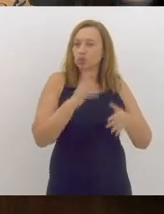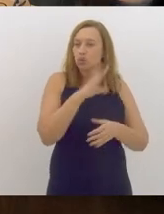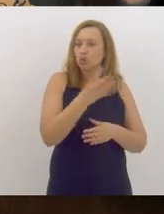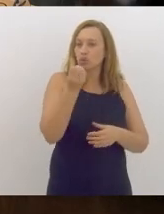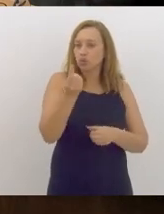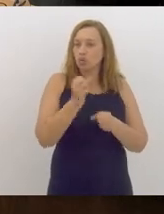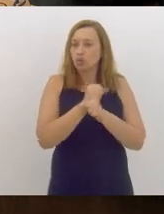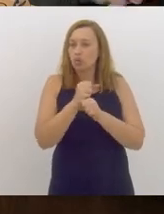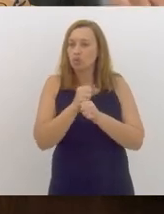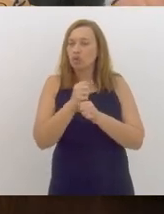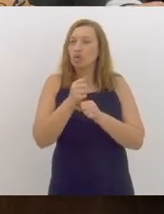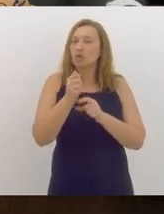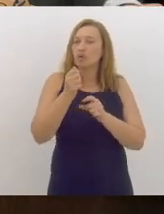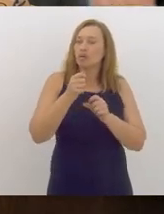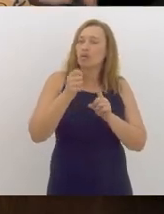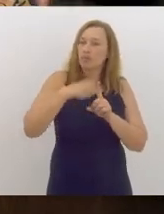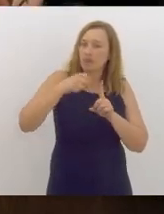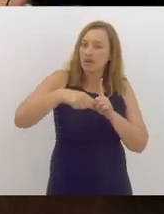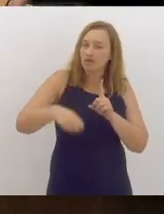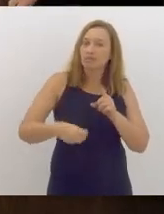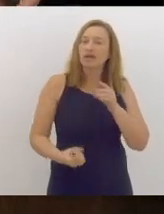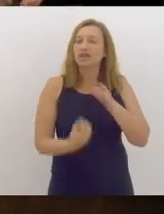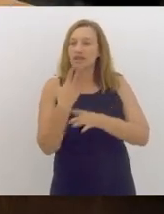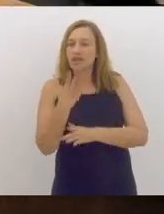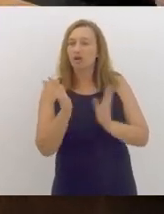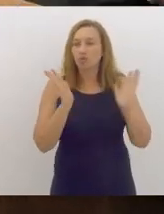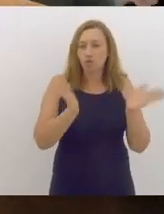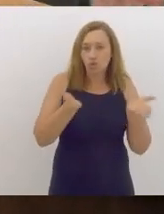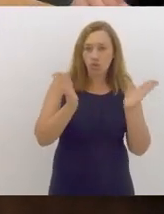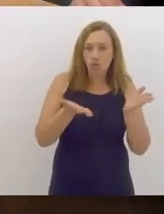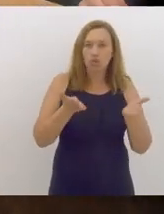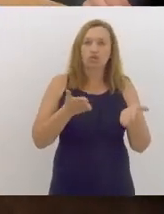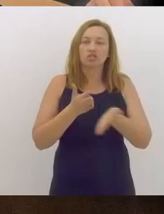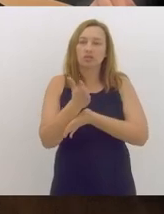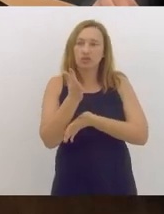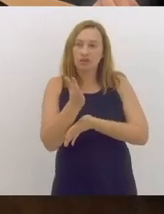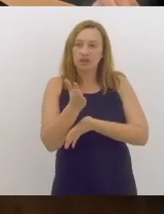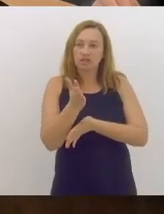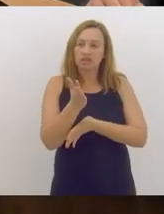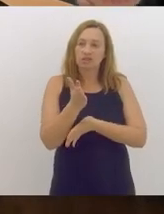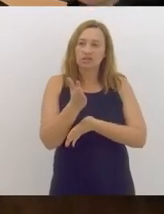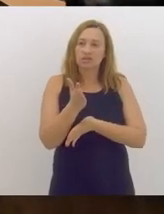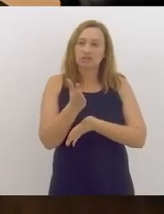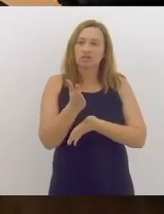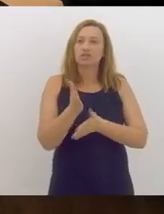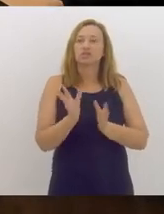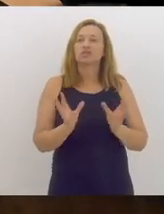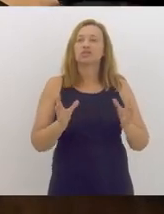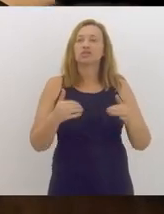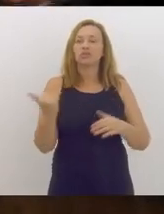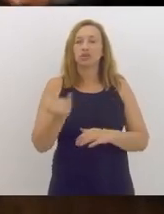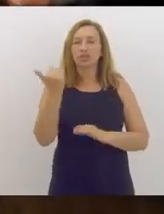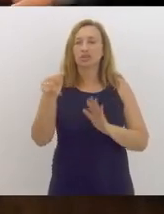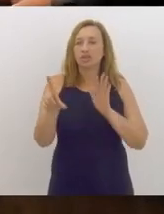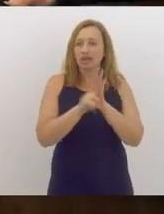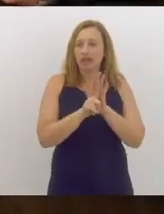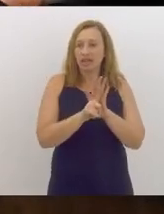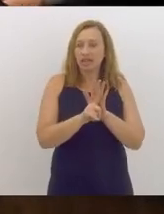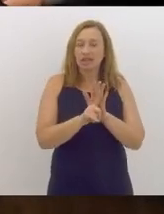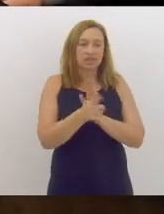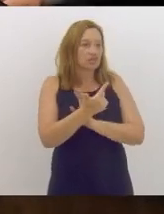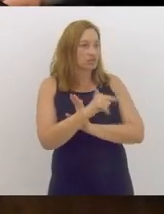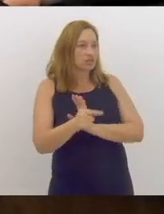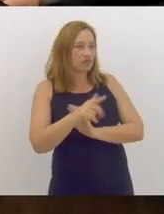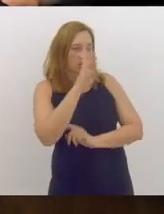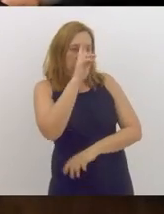para construir o que hoje está sendo a aprovação dessa importante lei. Sem Vossa Excelência,